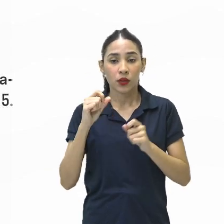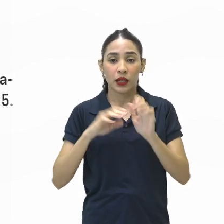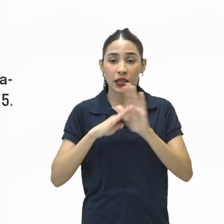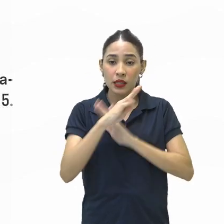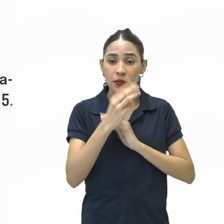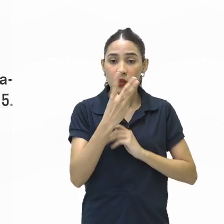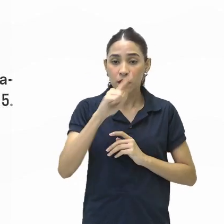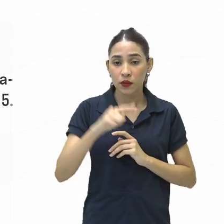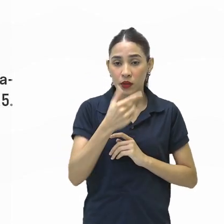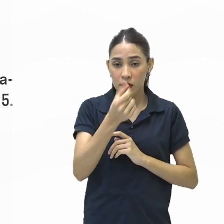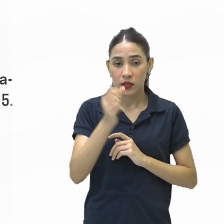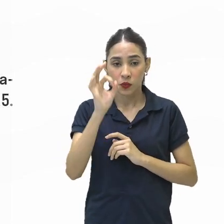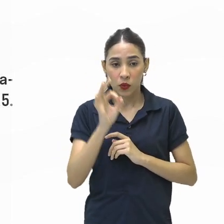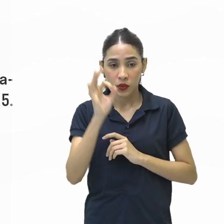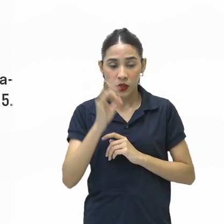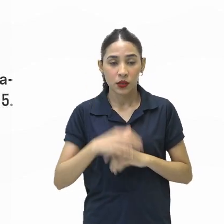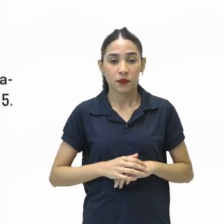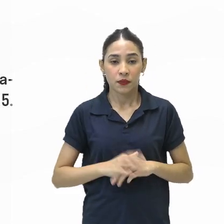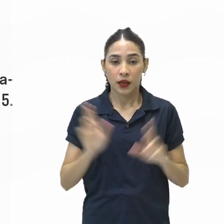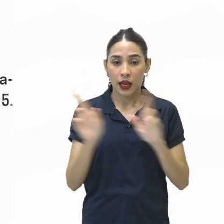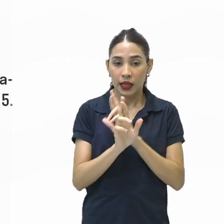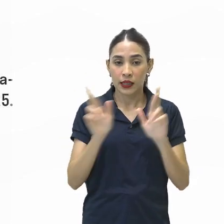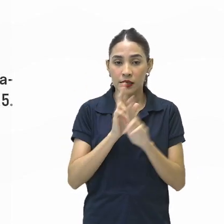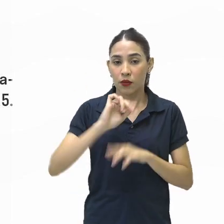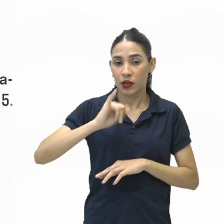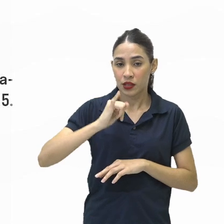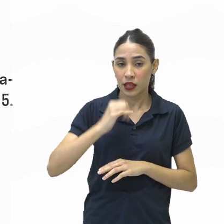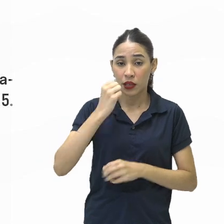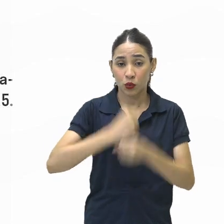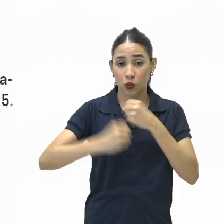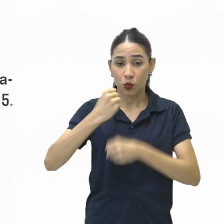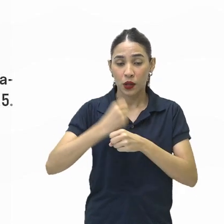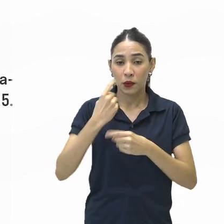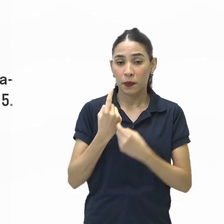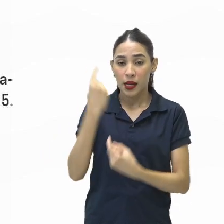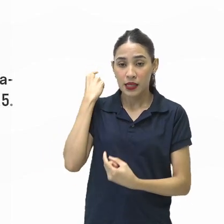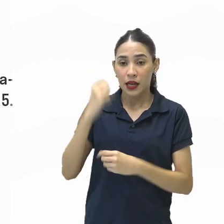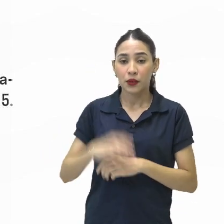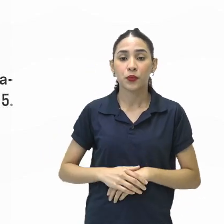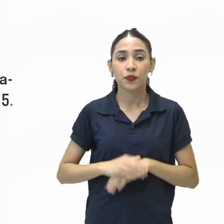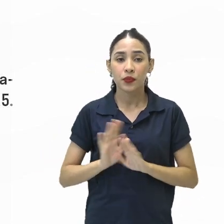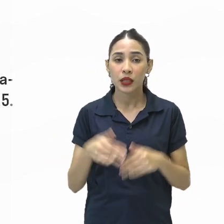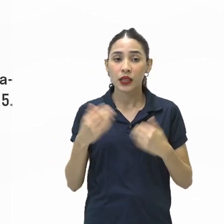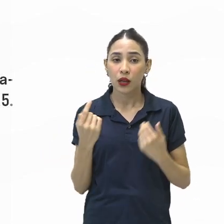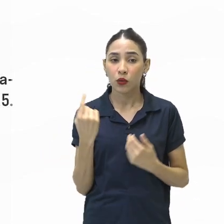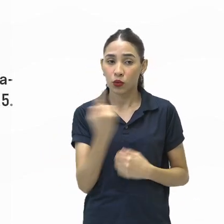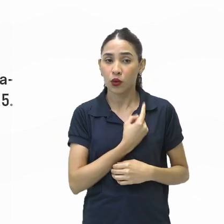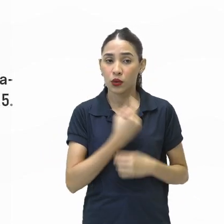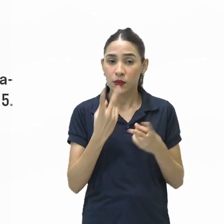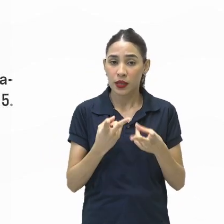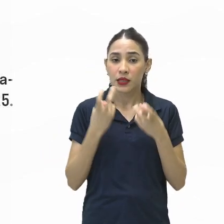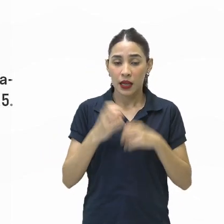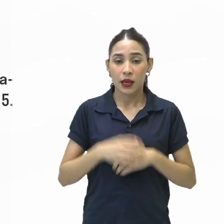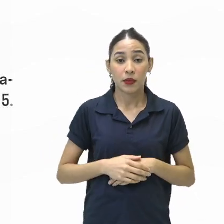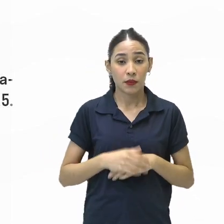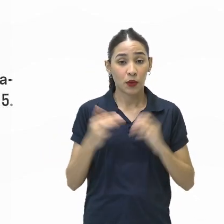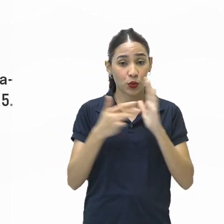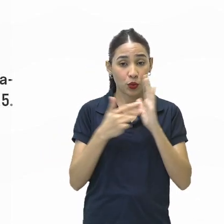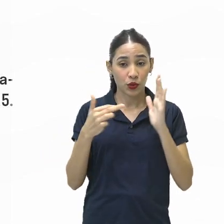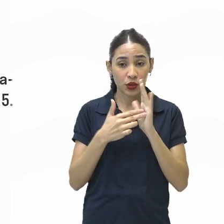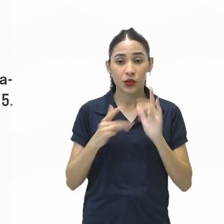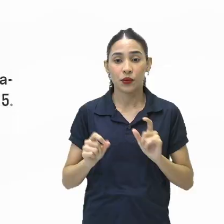de 3,6 em relação a janeiro do ano passado. Então, a gente observa aqui com essa